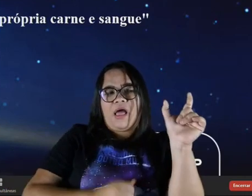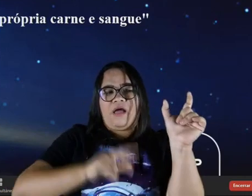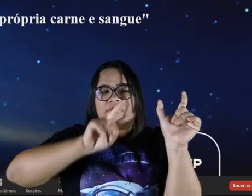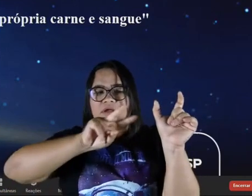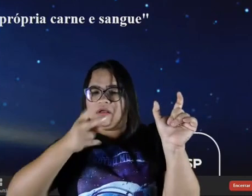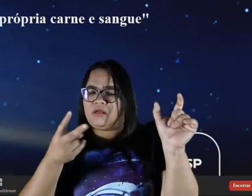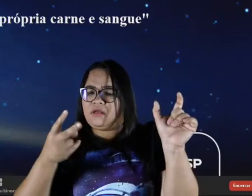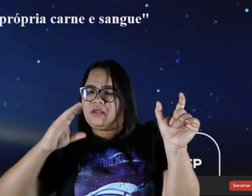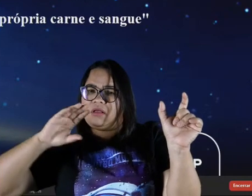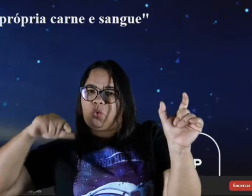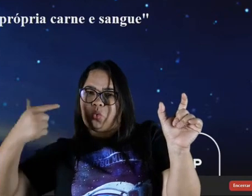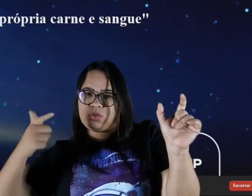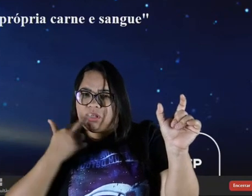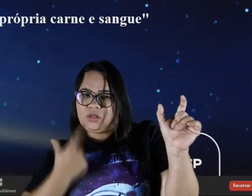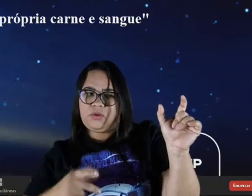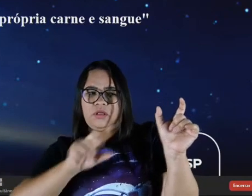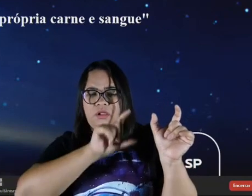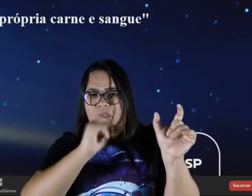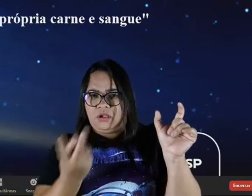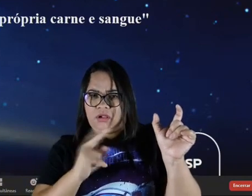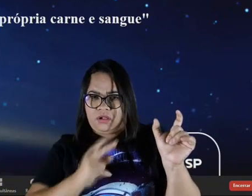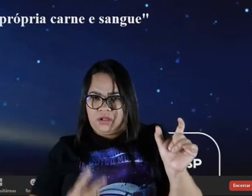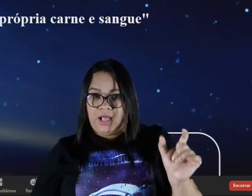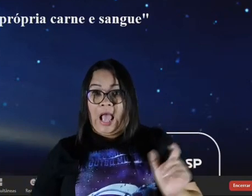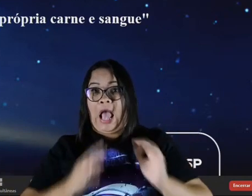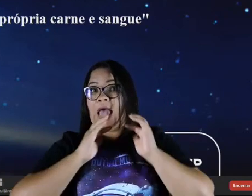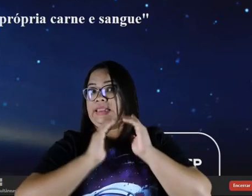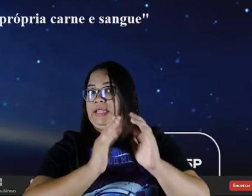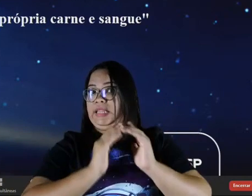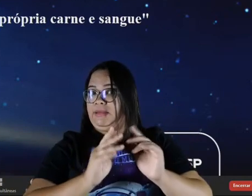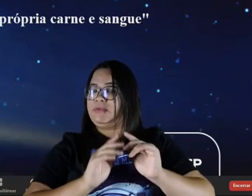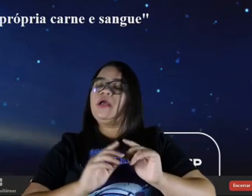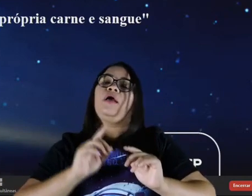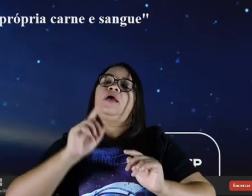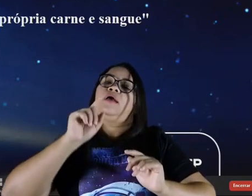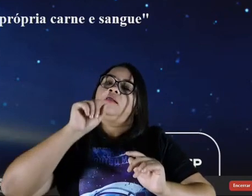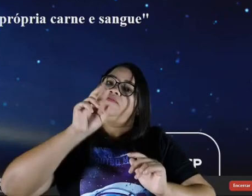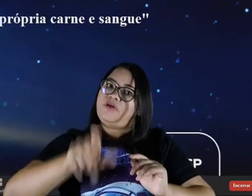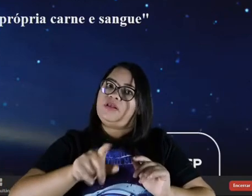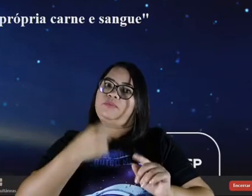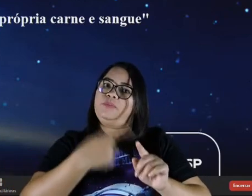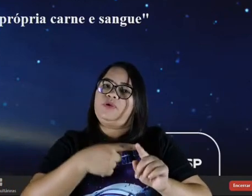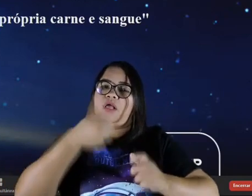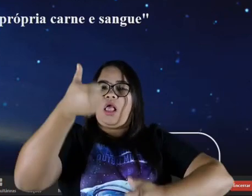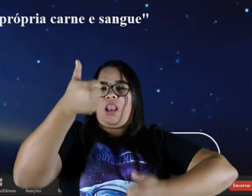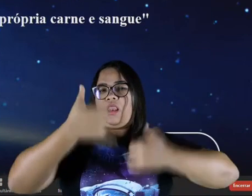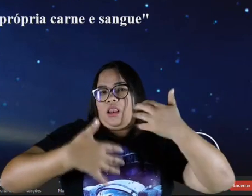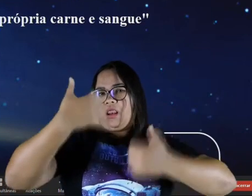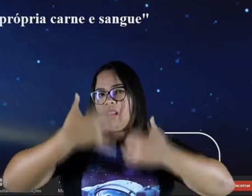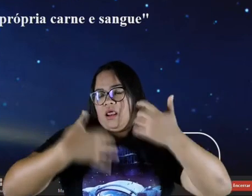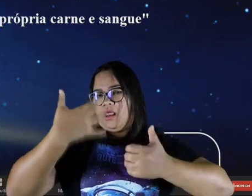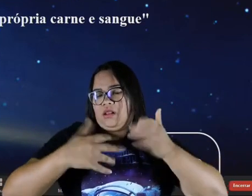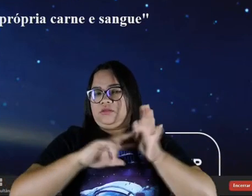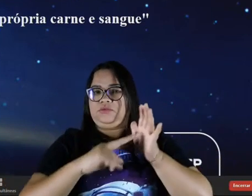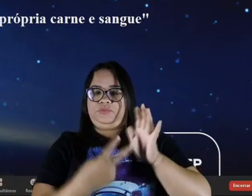ela explica um pouquinho mais o texto. Antes de ler os exemplos aqui, preste atenção no que eu vou falar para você